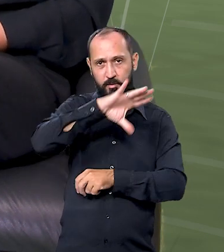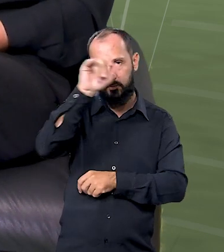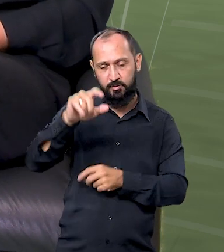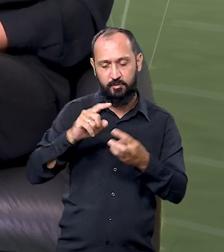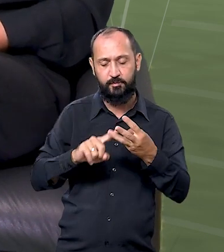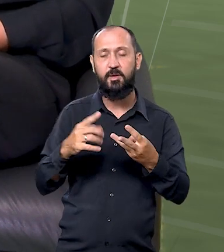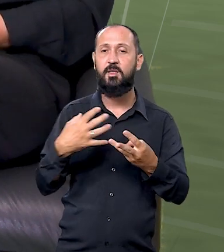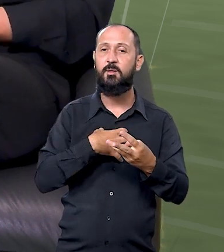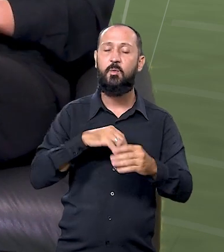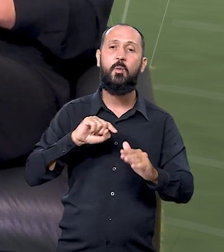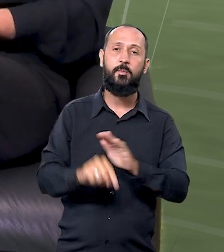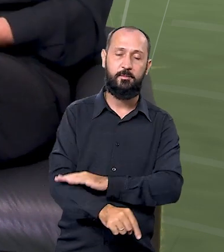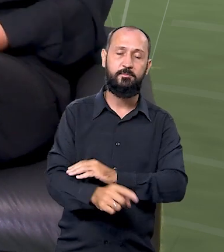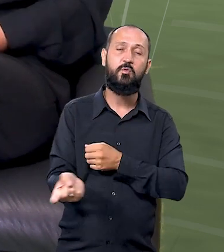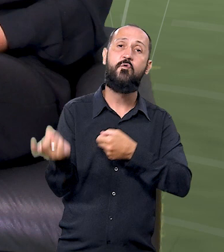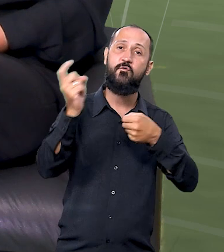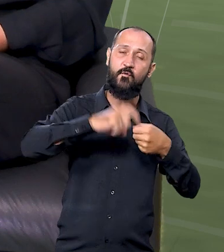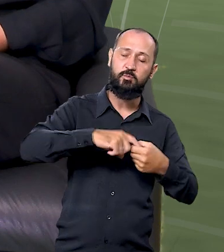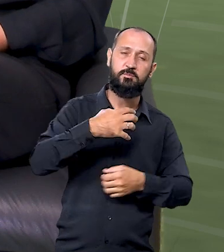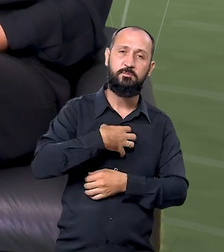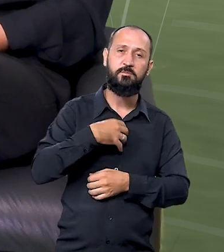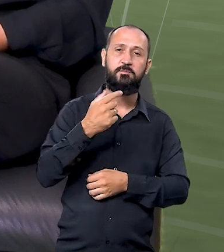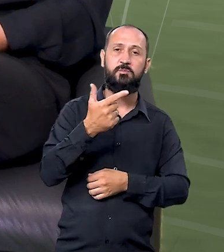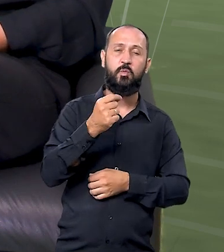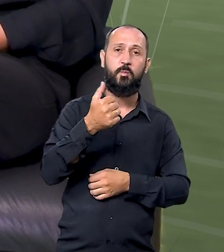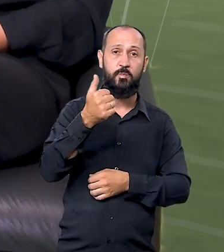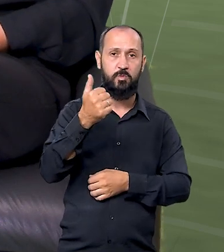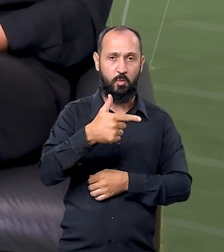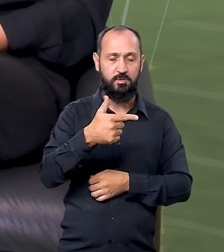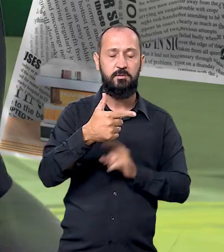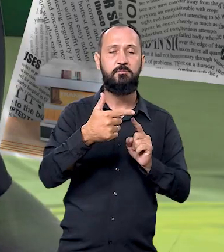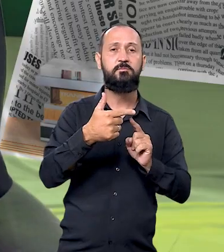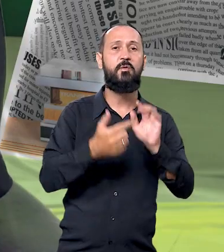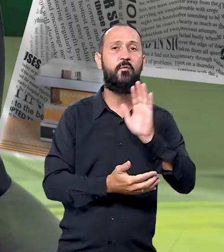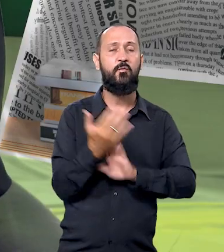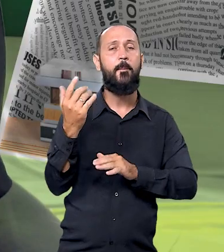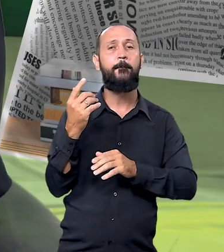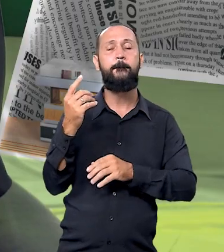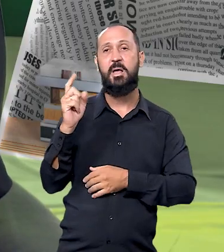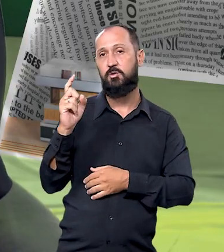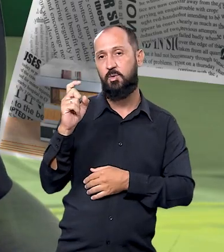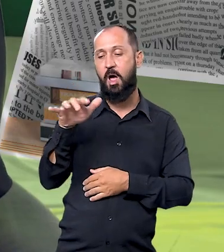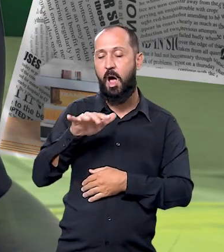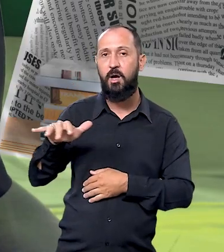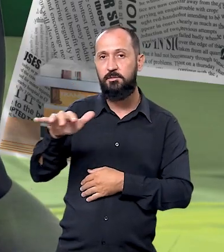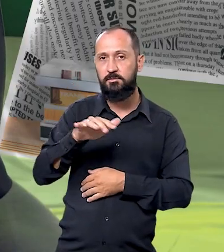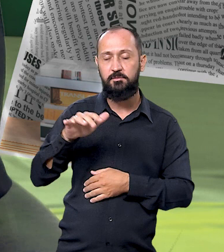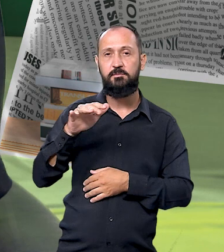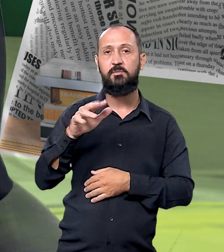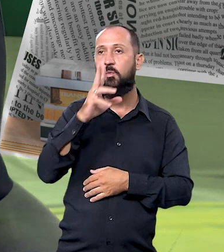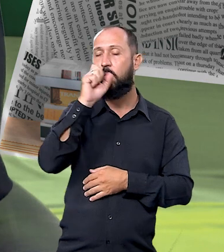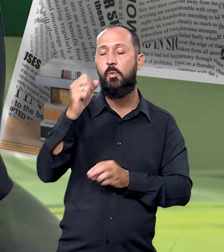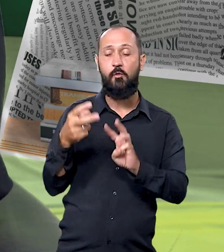do Sul e na Bahia aprofundar. Quando eu volto da Bahia, em 2012, eu vou para Dourados, que é uma